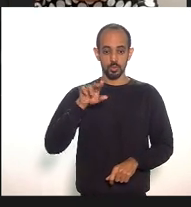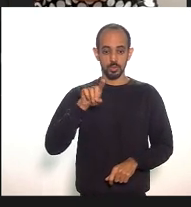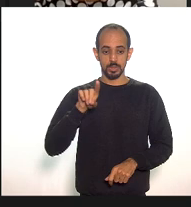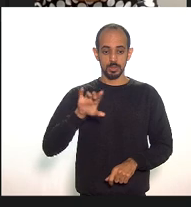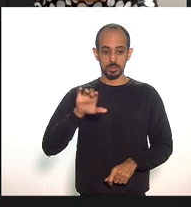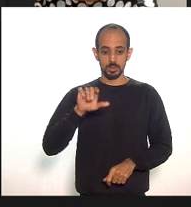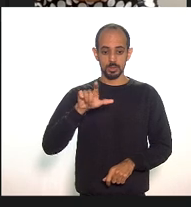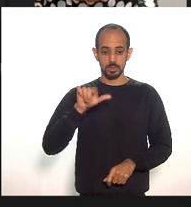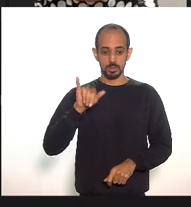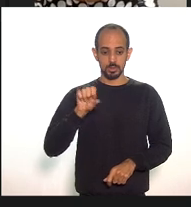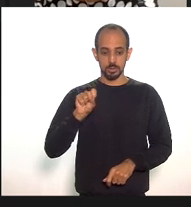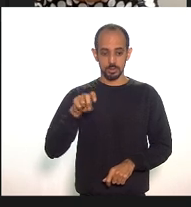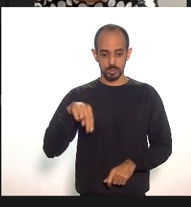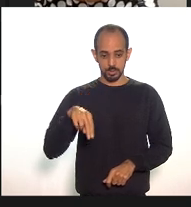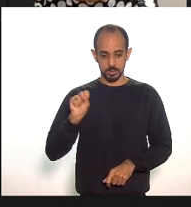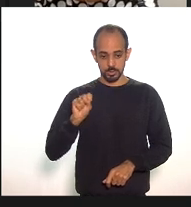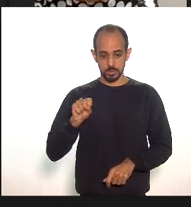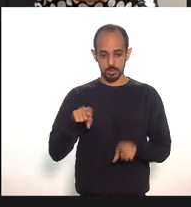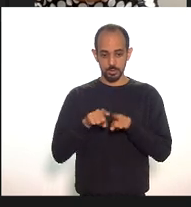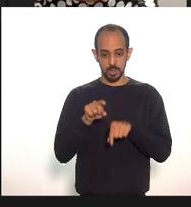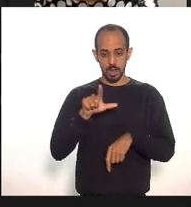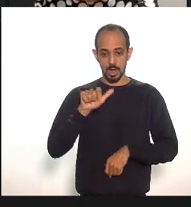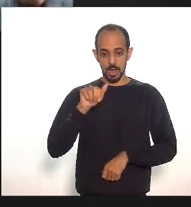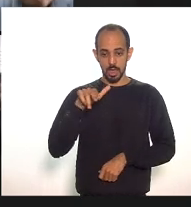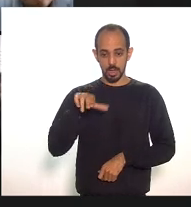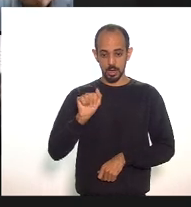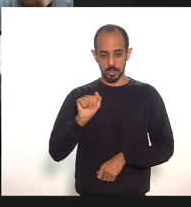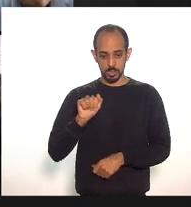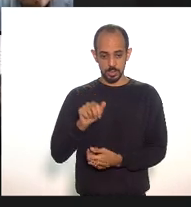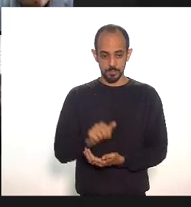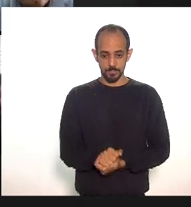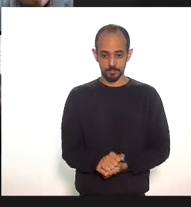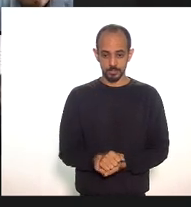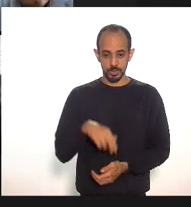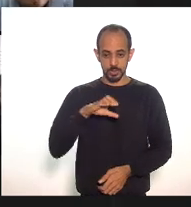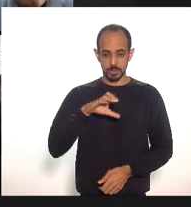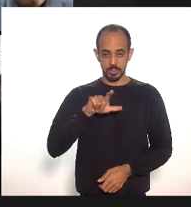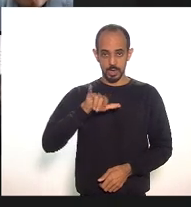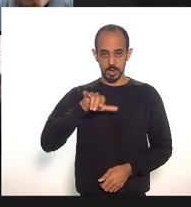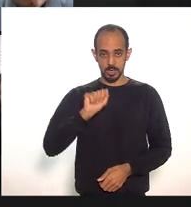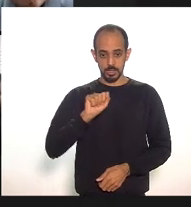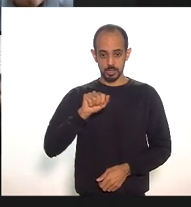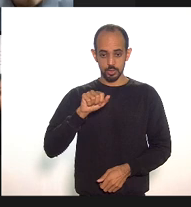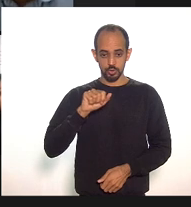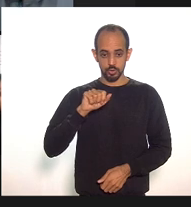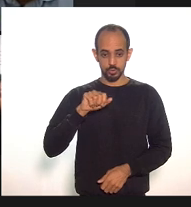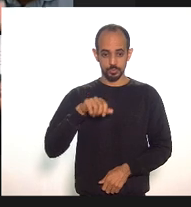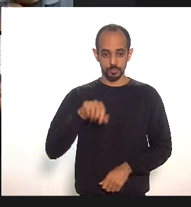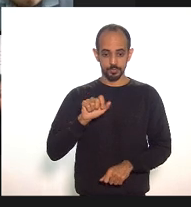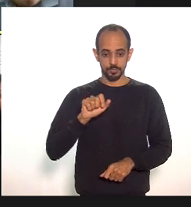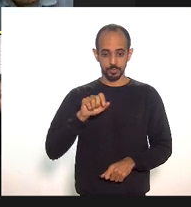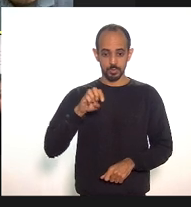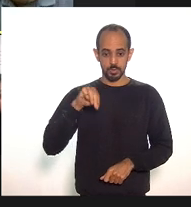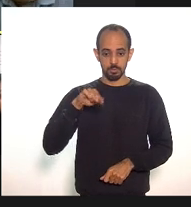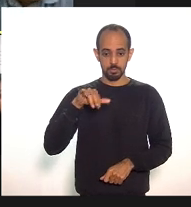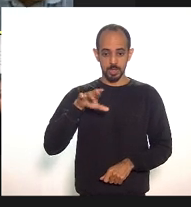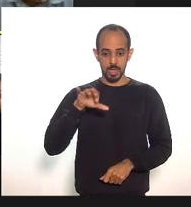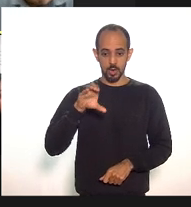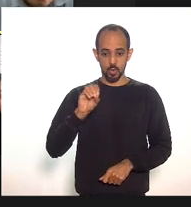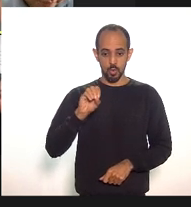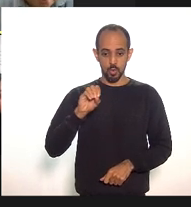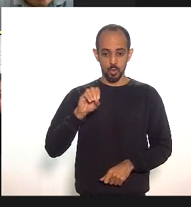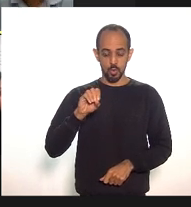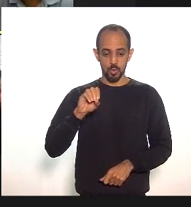Ana Alana Passos Célia Jordão Val do Ceasa mas Pacheco